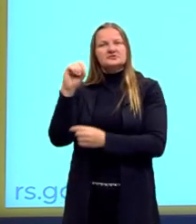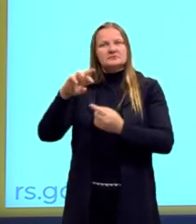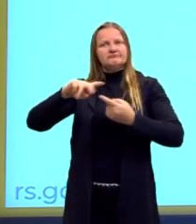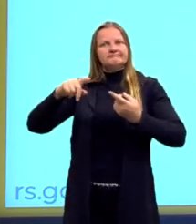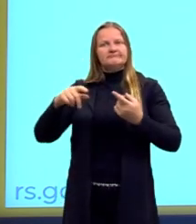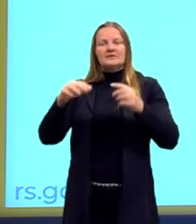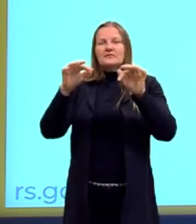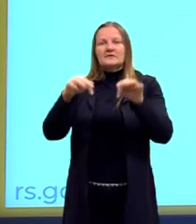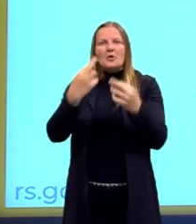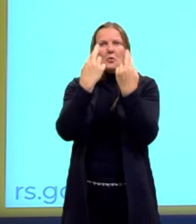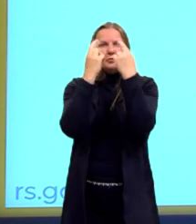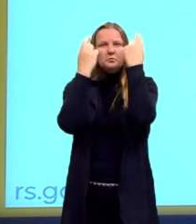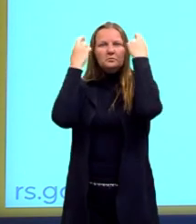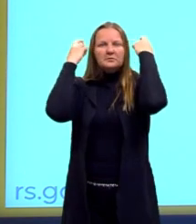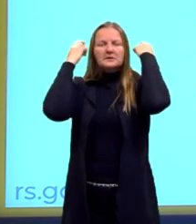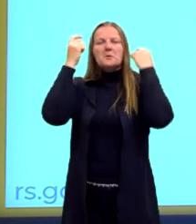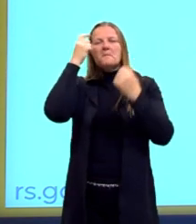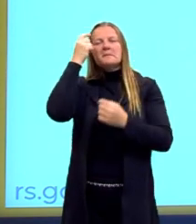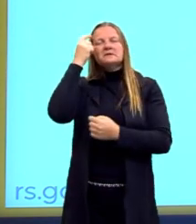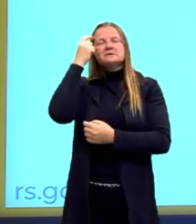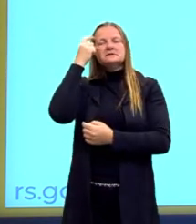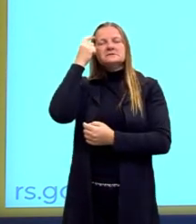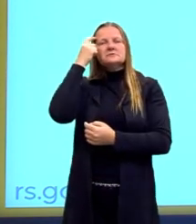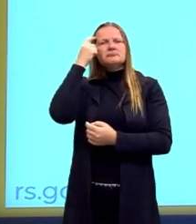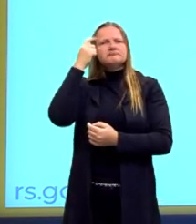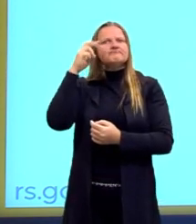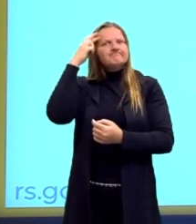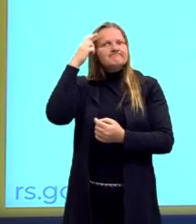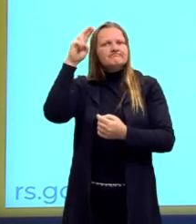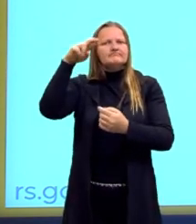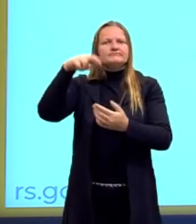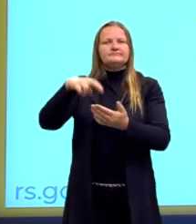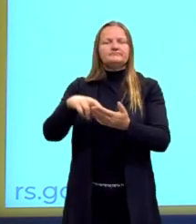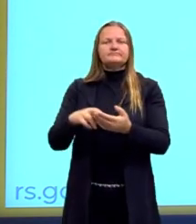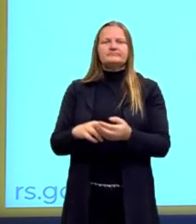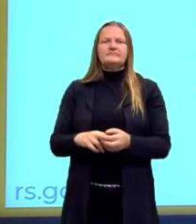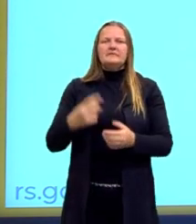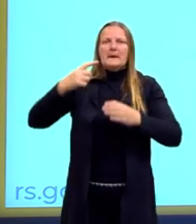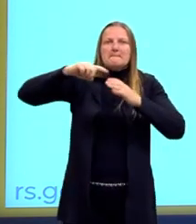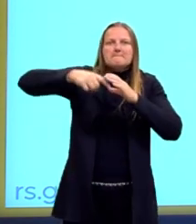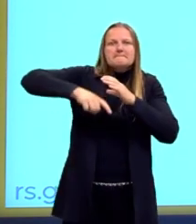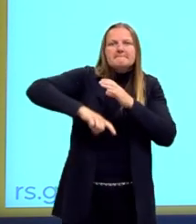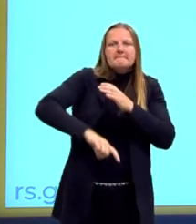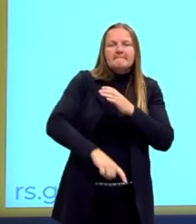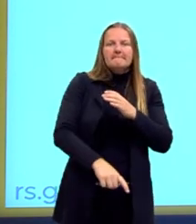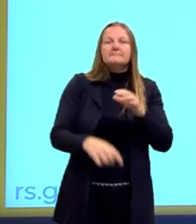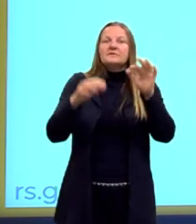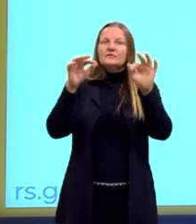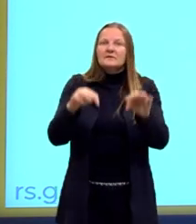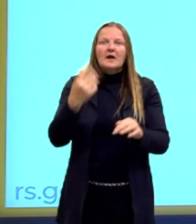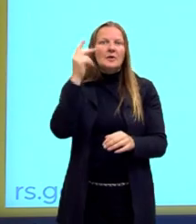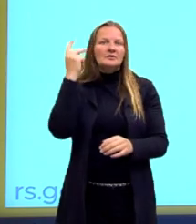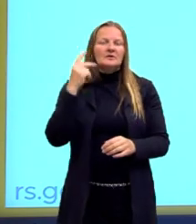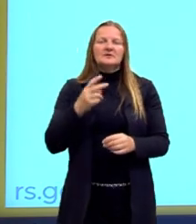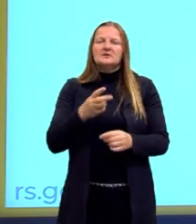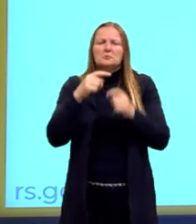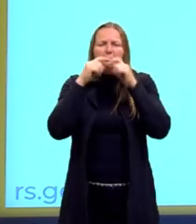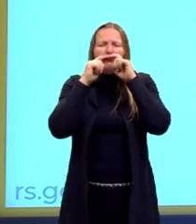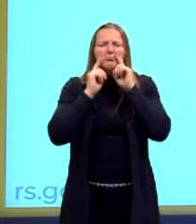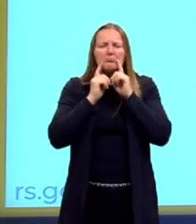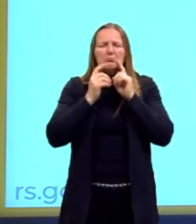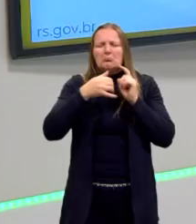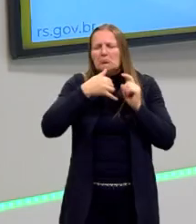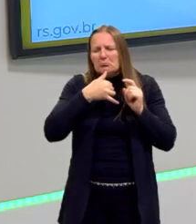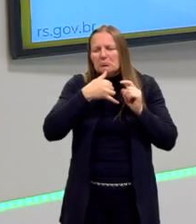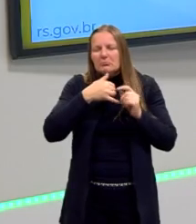com que os gregos pensassem raciocinar se a tragédia era mais profunda Por isso os gregos tinham essa paixão